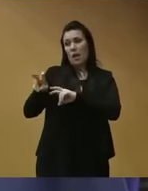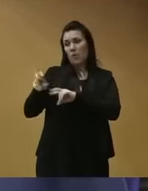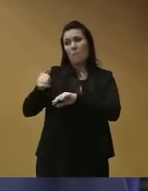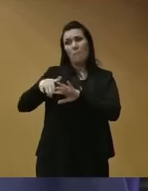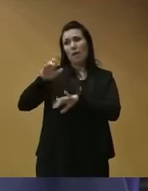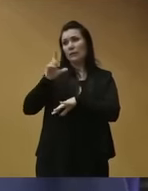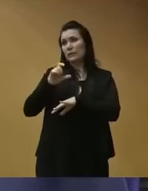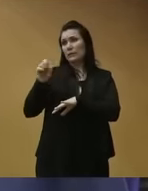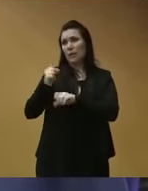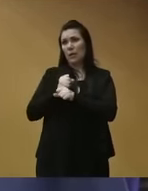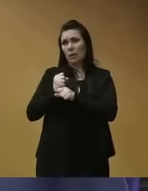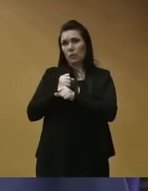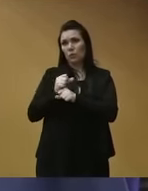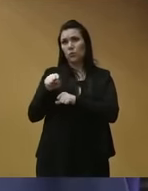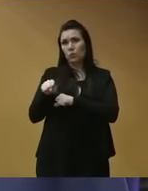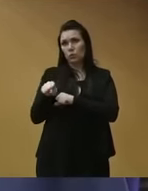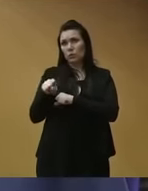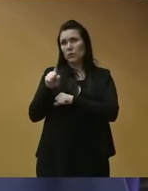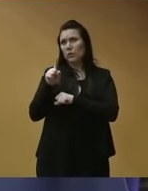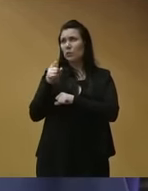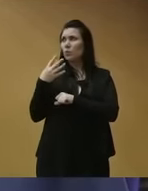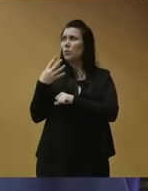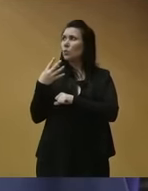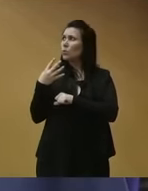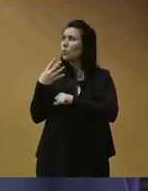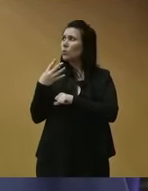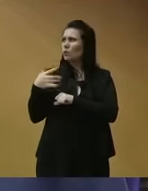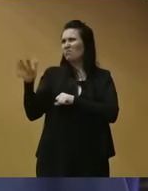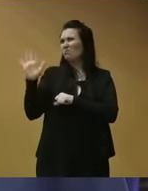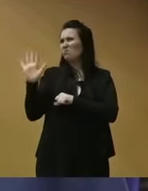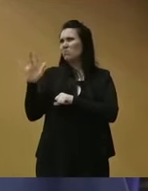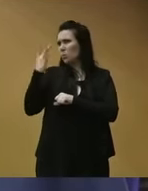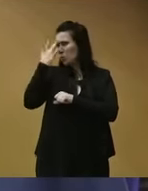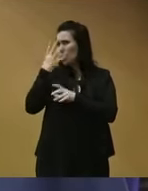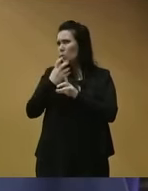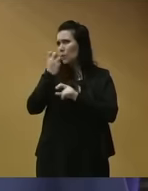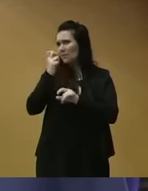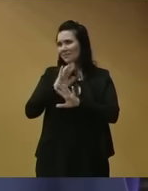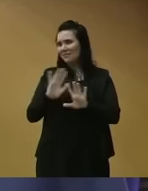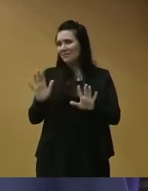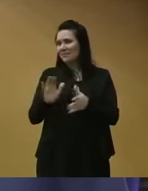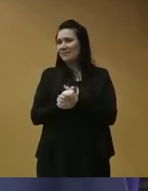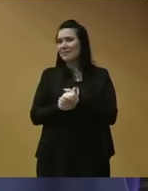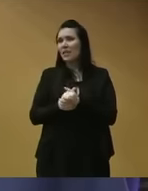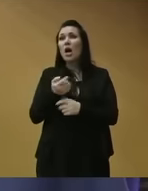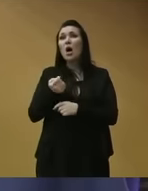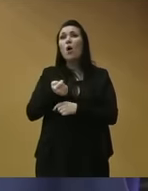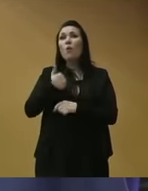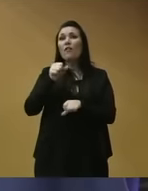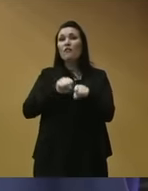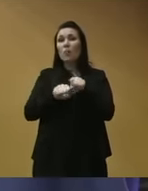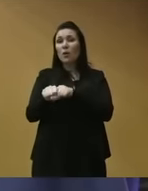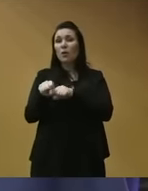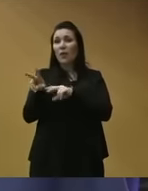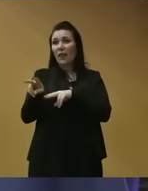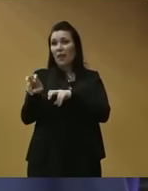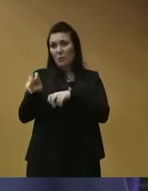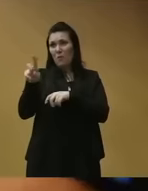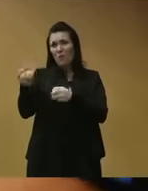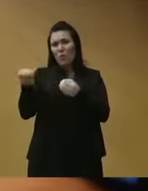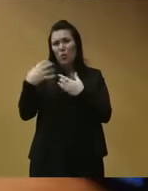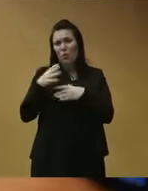mais. 140 e alguns, perdi as contas. Daqui a pouco é a formatura da agronomia, eles vão nos